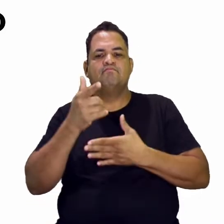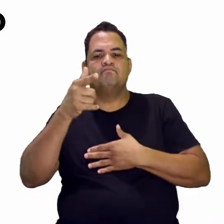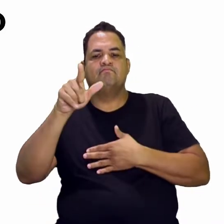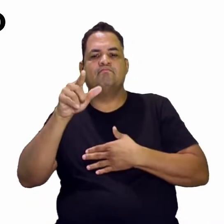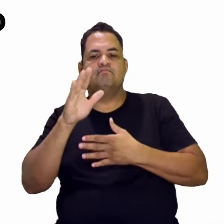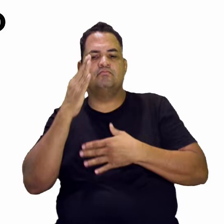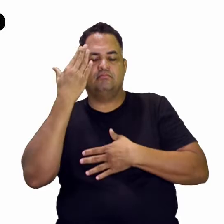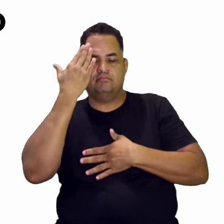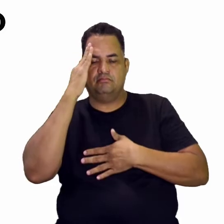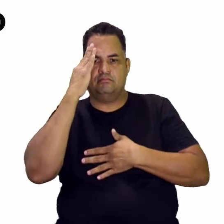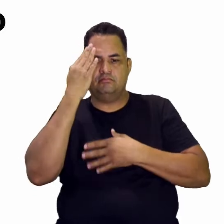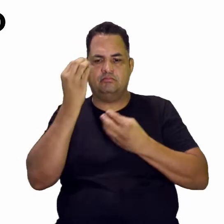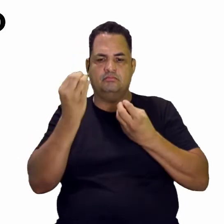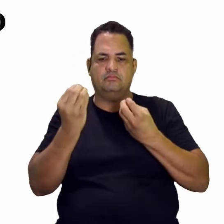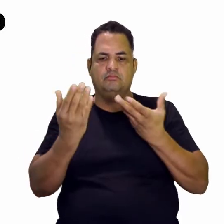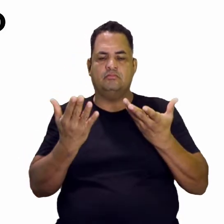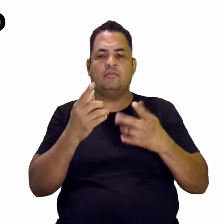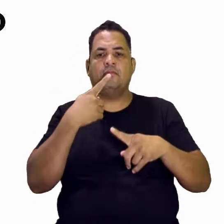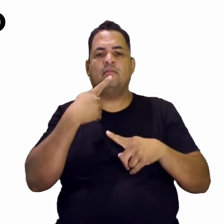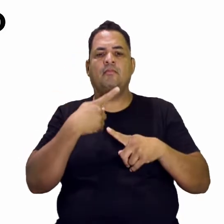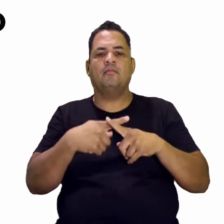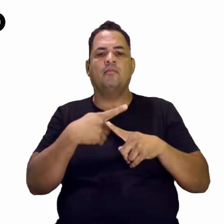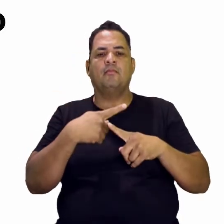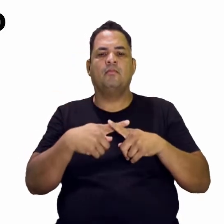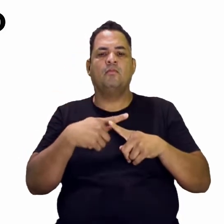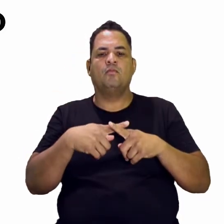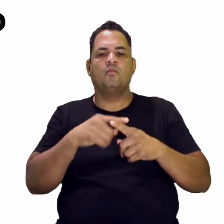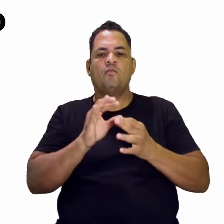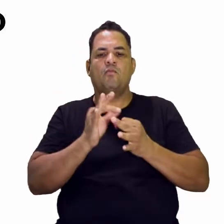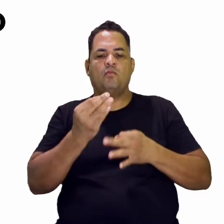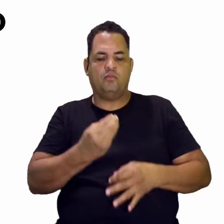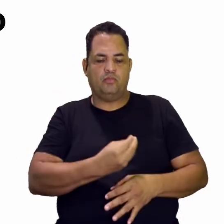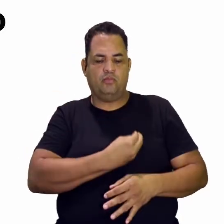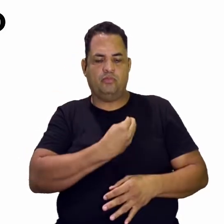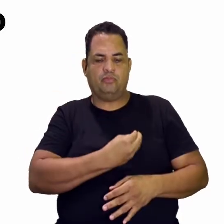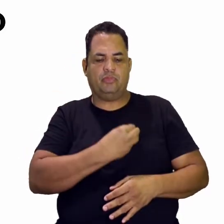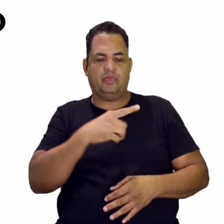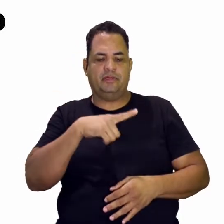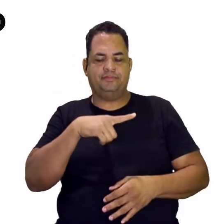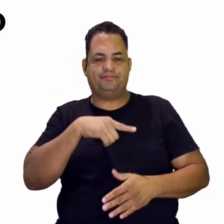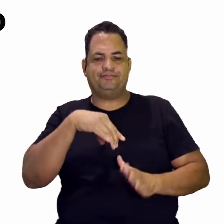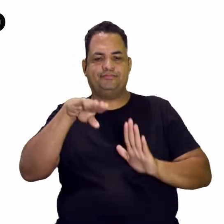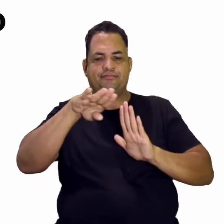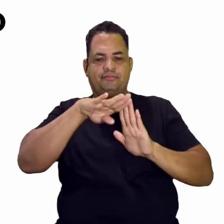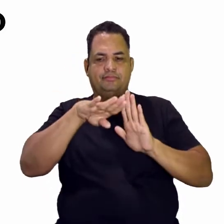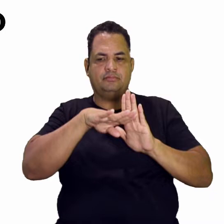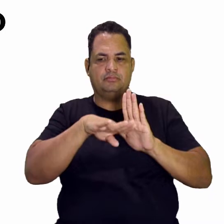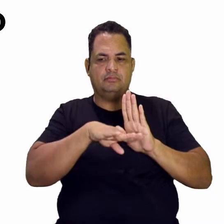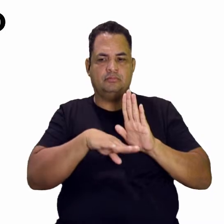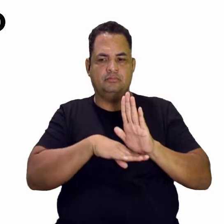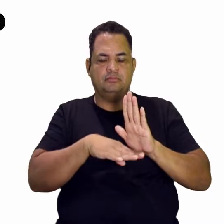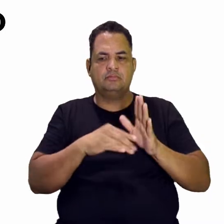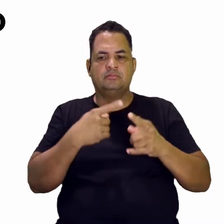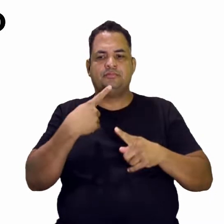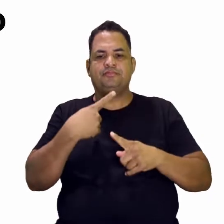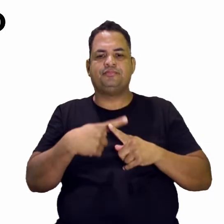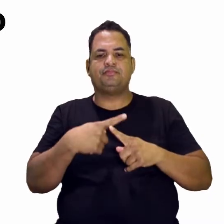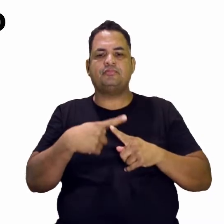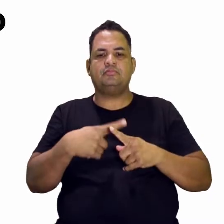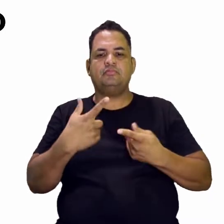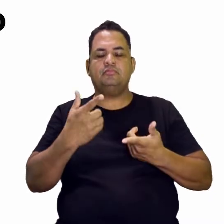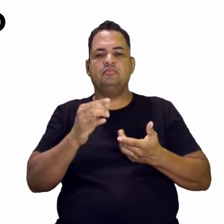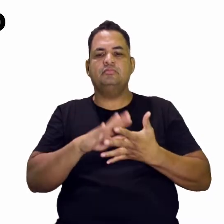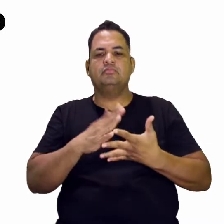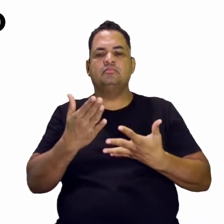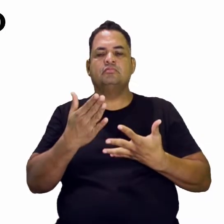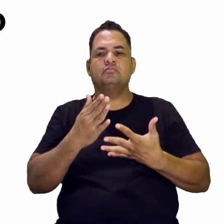conseguir entender por que esses organismos recebem uma classificação e por que eles